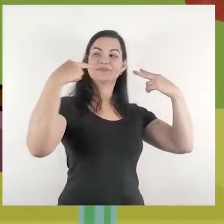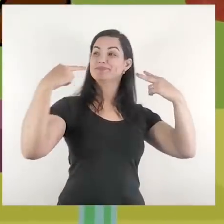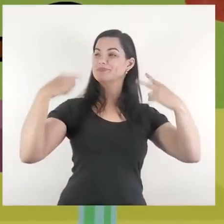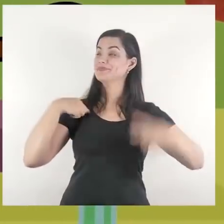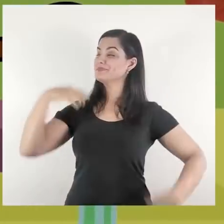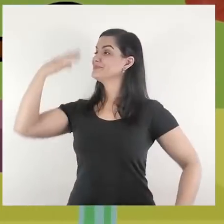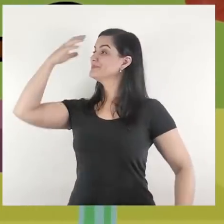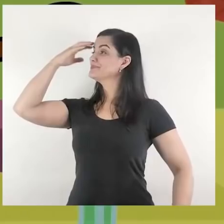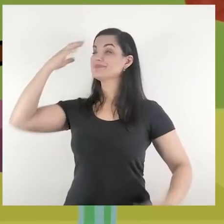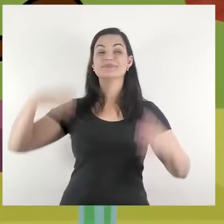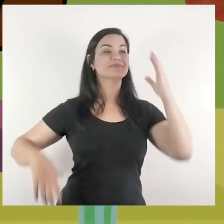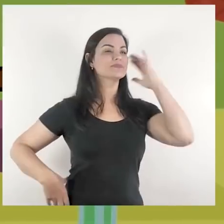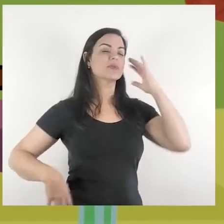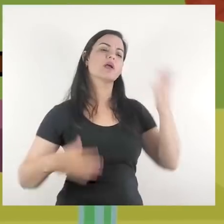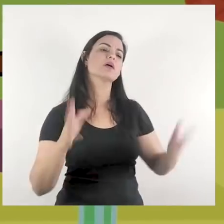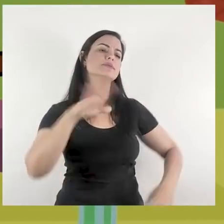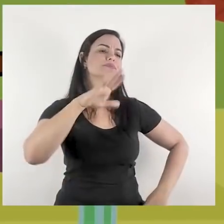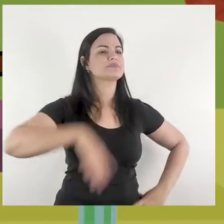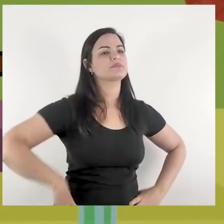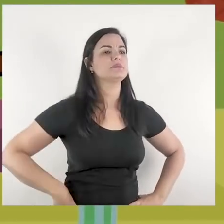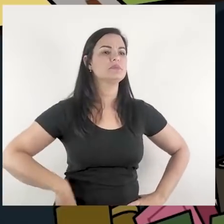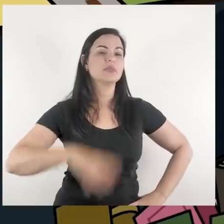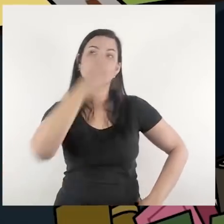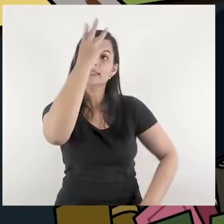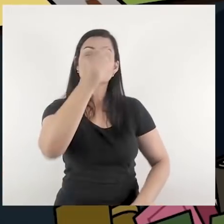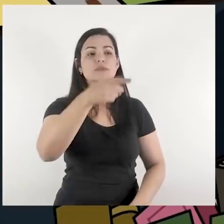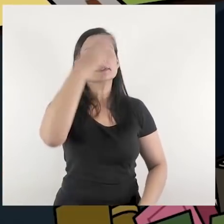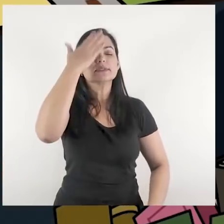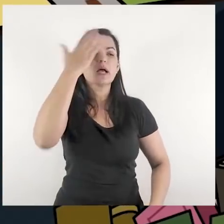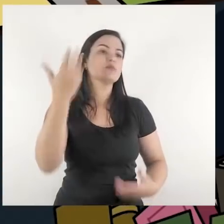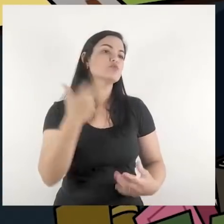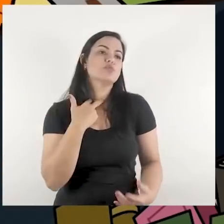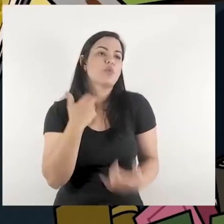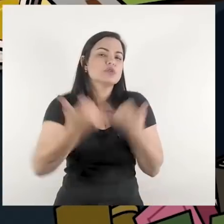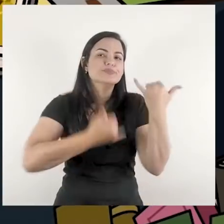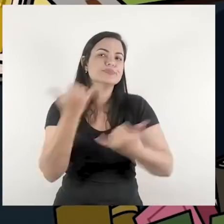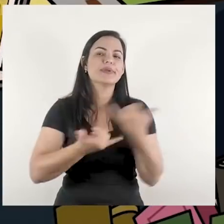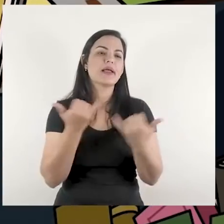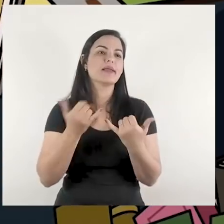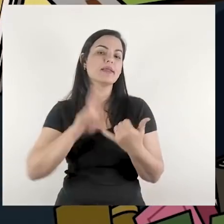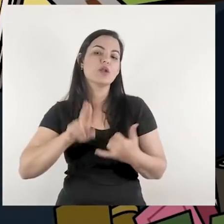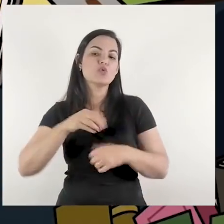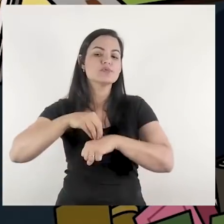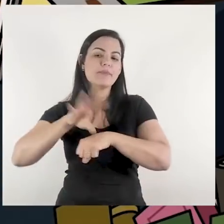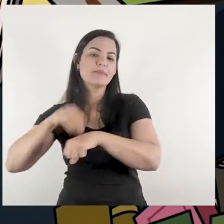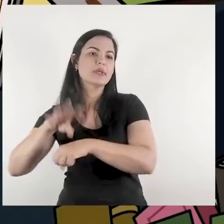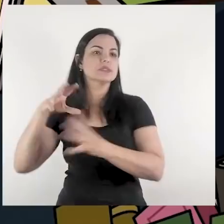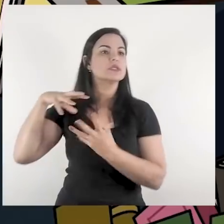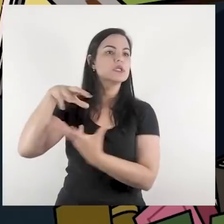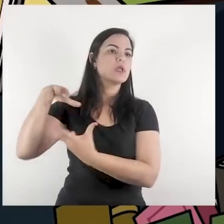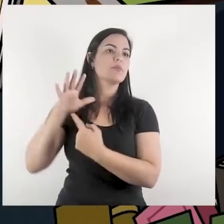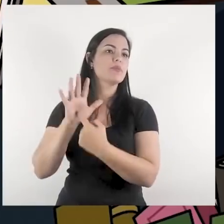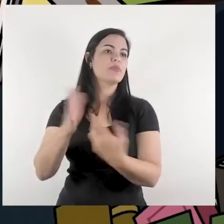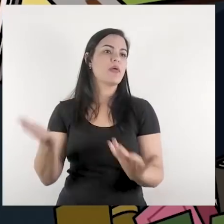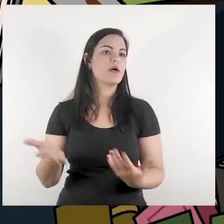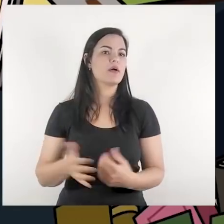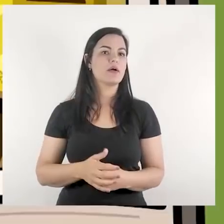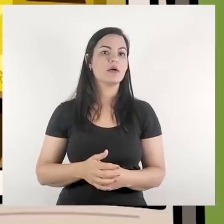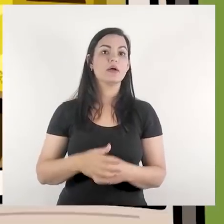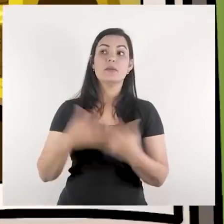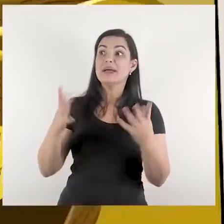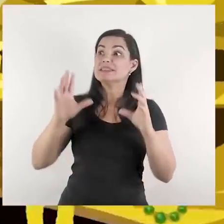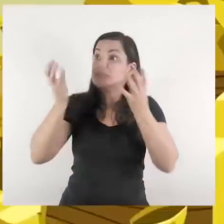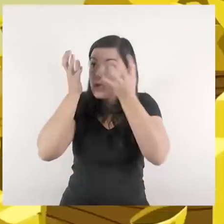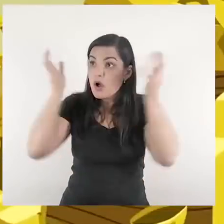Zico, você sabe que não é pra brincar com as pistas. Mas olha só isso. A pedra do turbante do Aladim é igualzinha à pista da